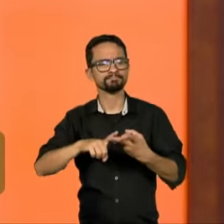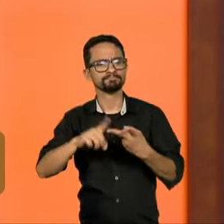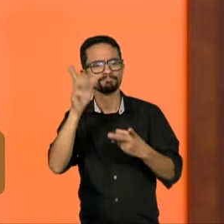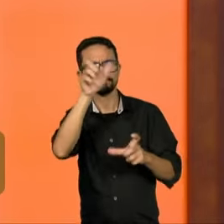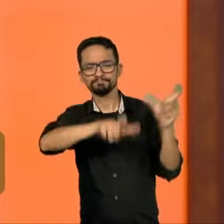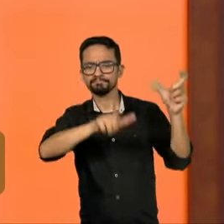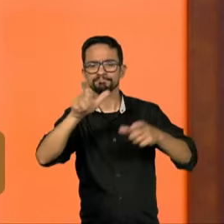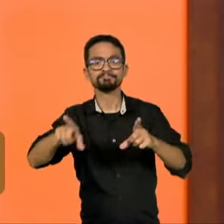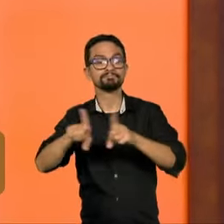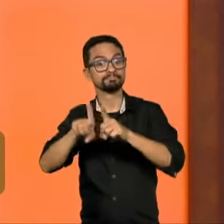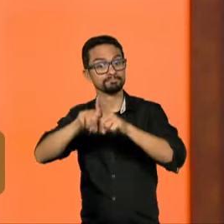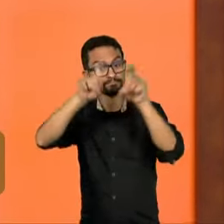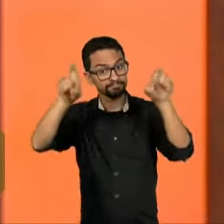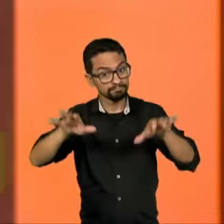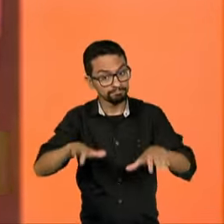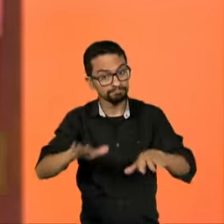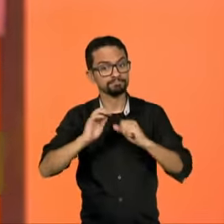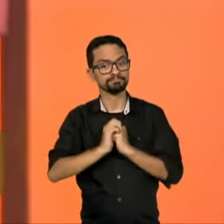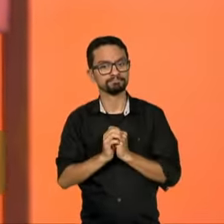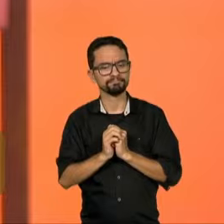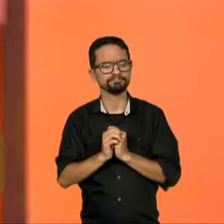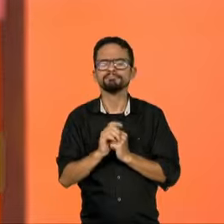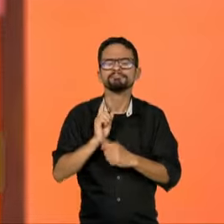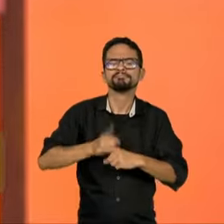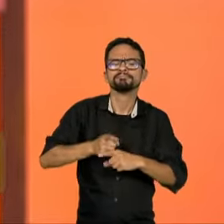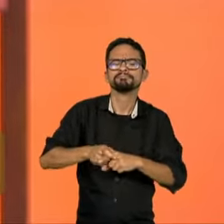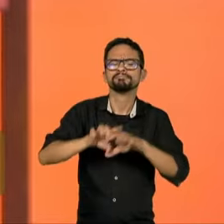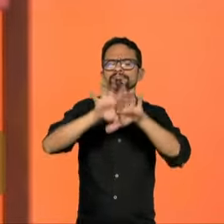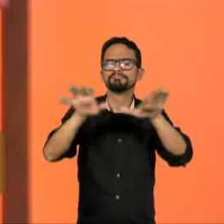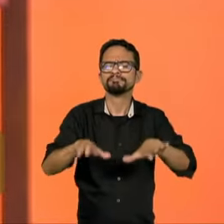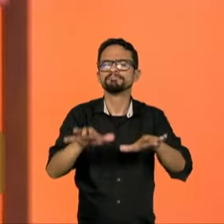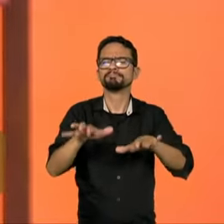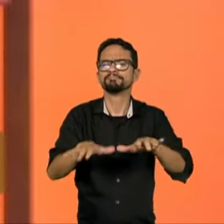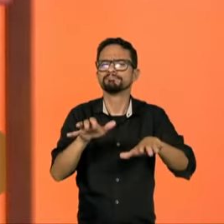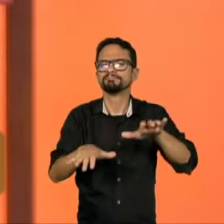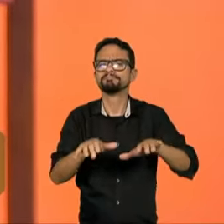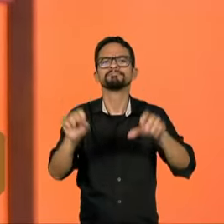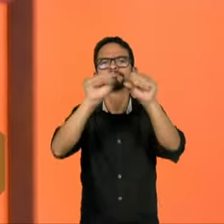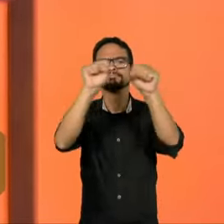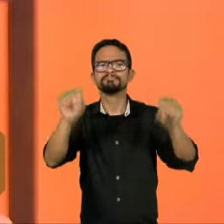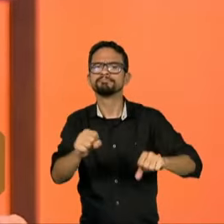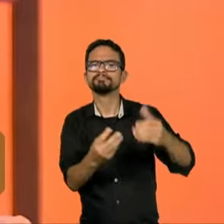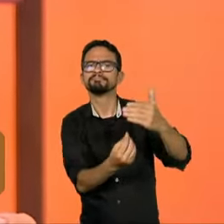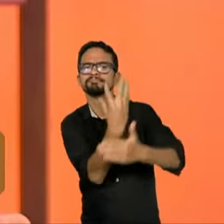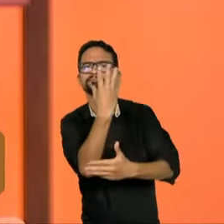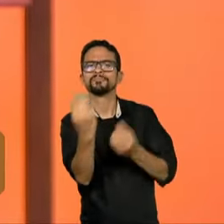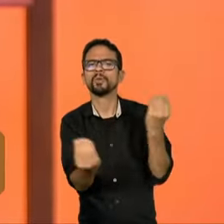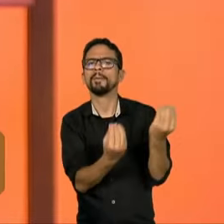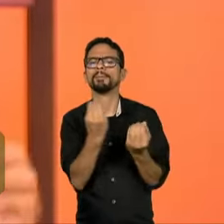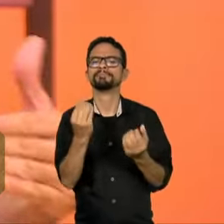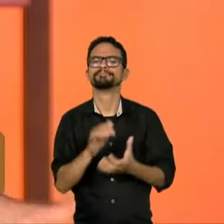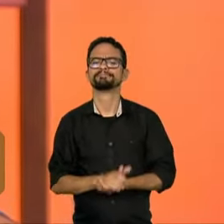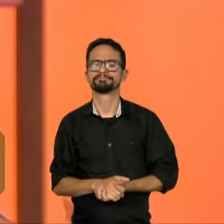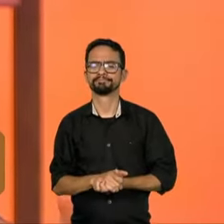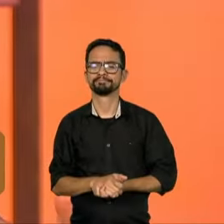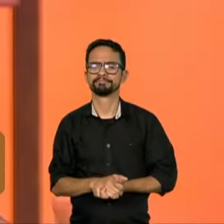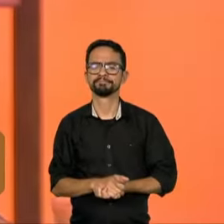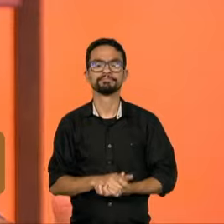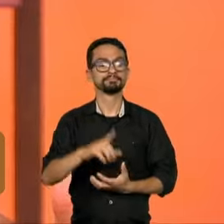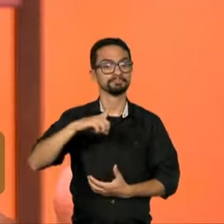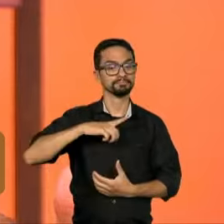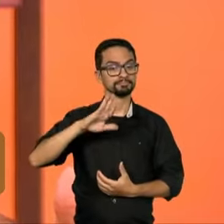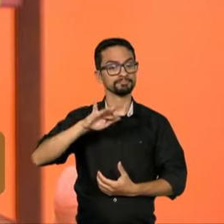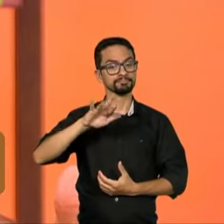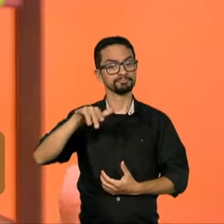e investir também em computadores. Por que o computador? Porque como é que você faz esse sistema? Com